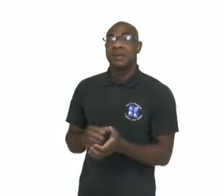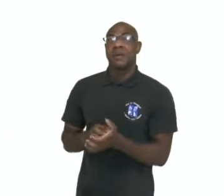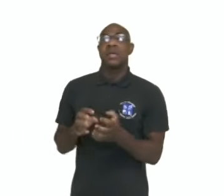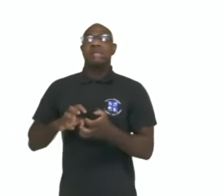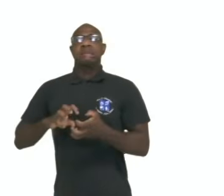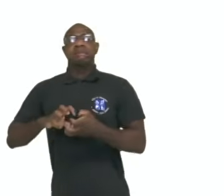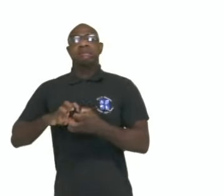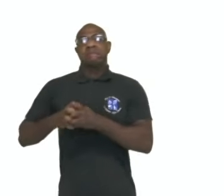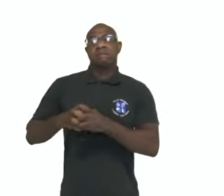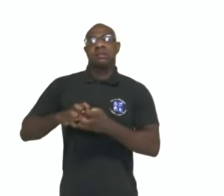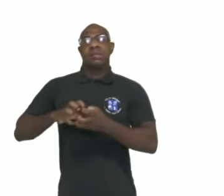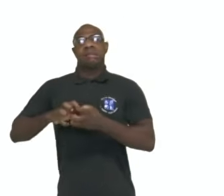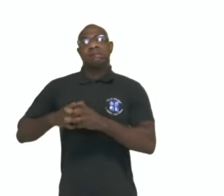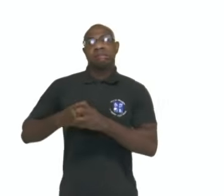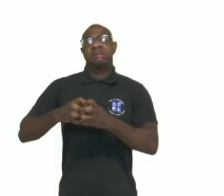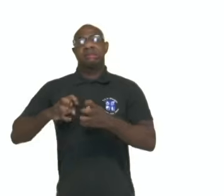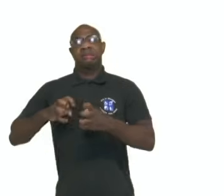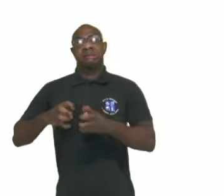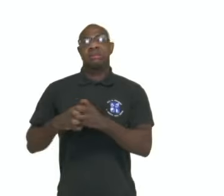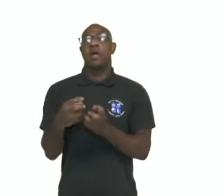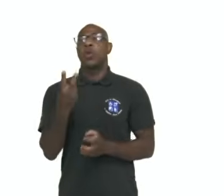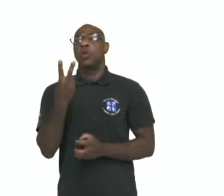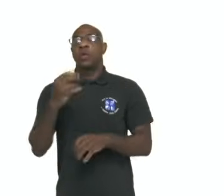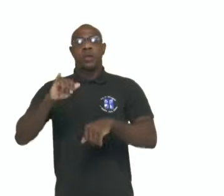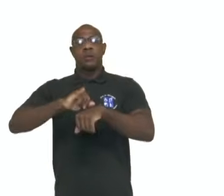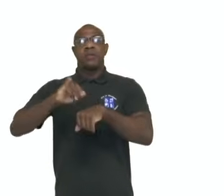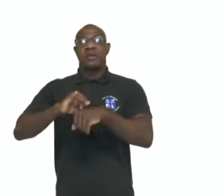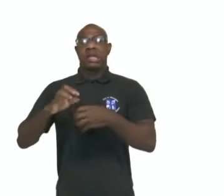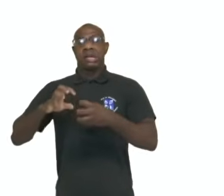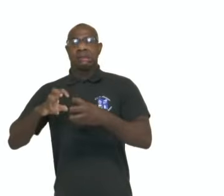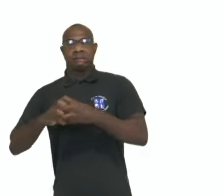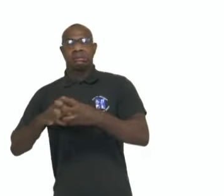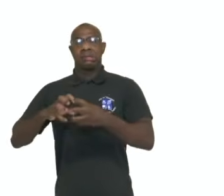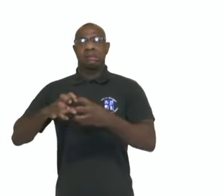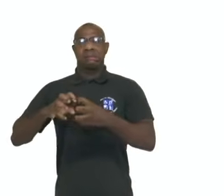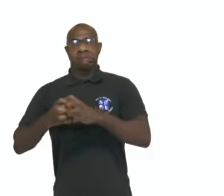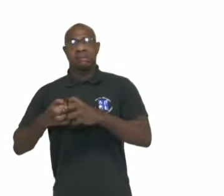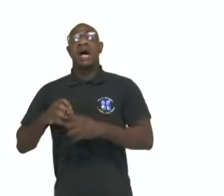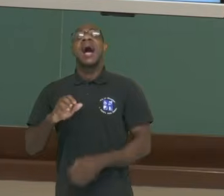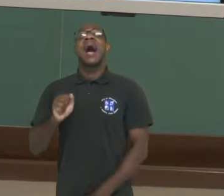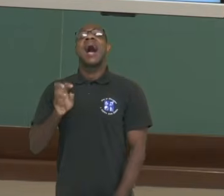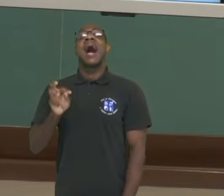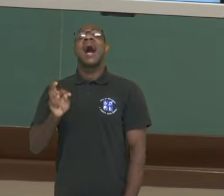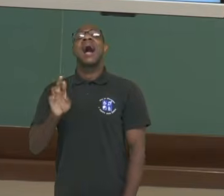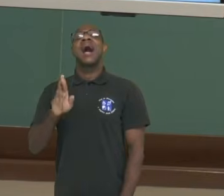atrito. Quando dois materiais